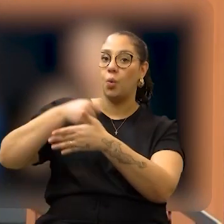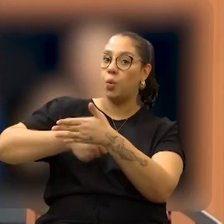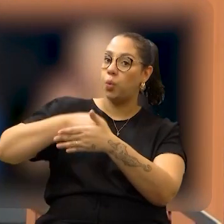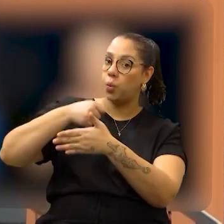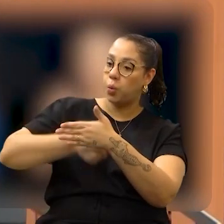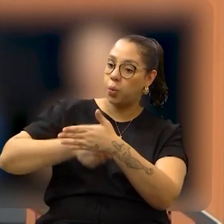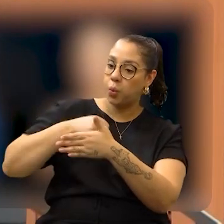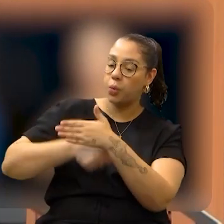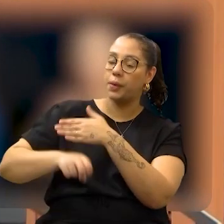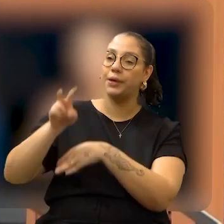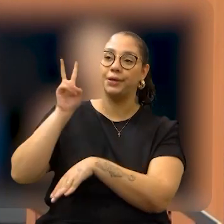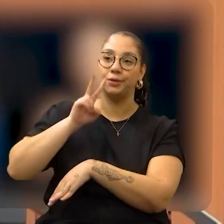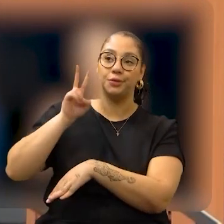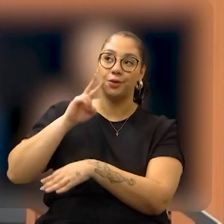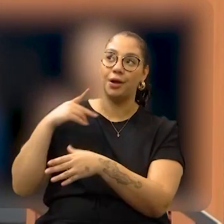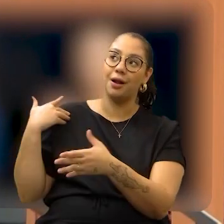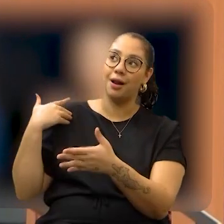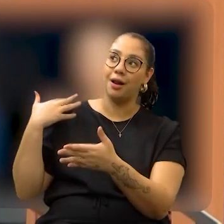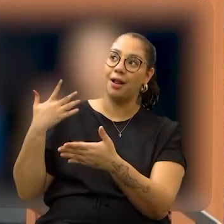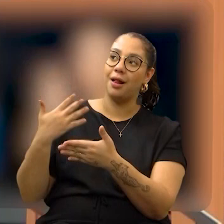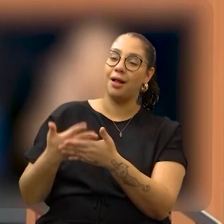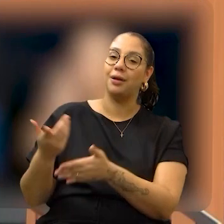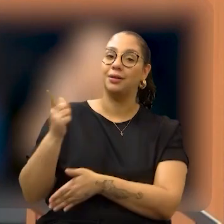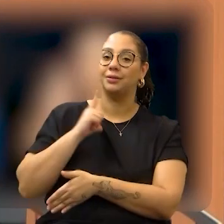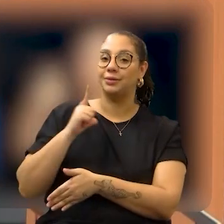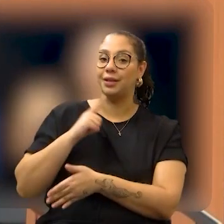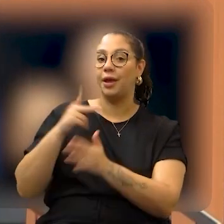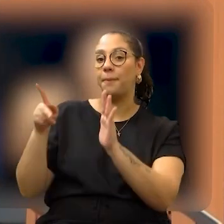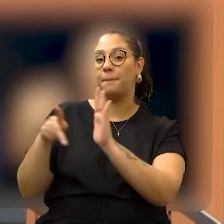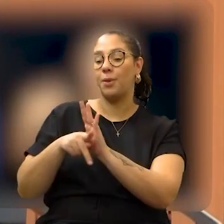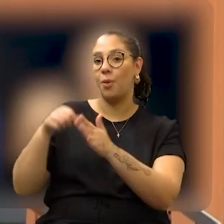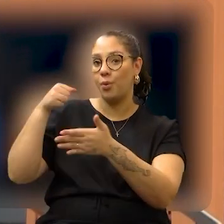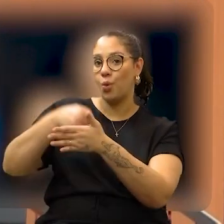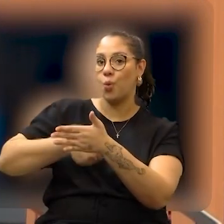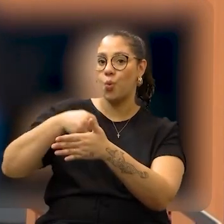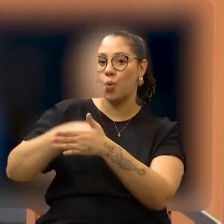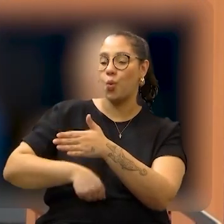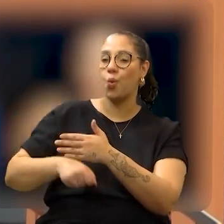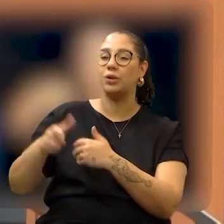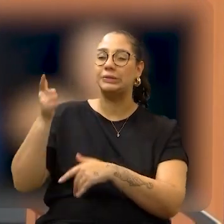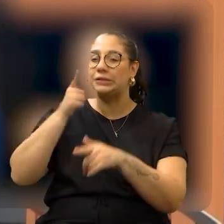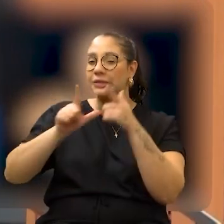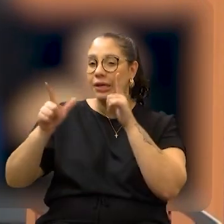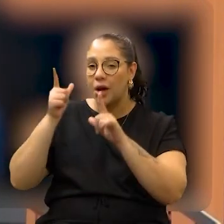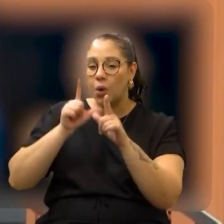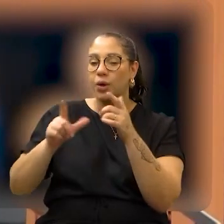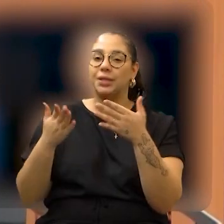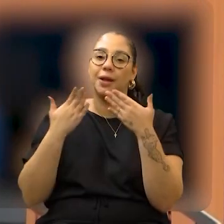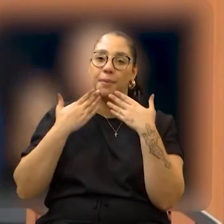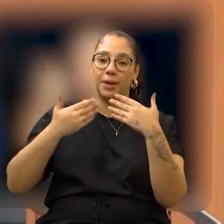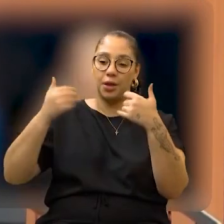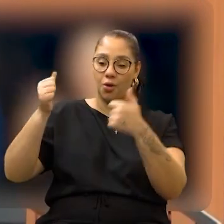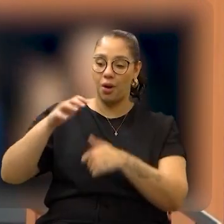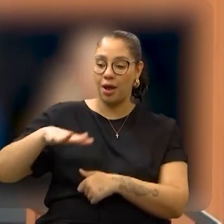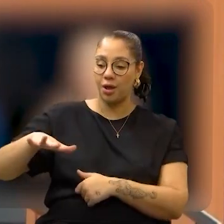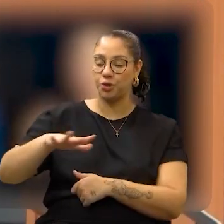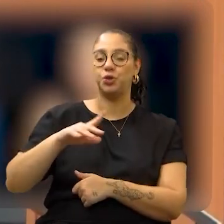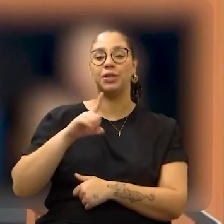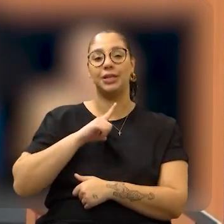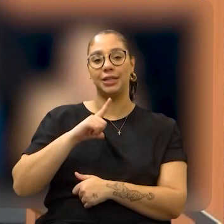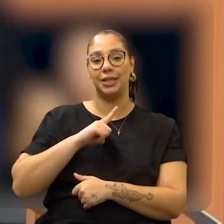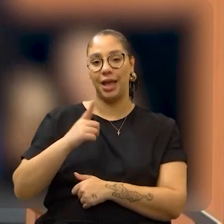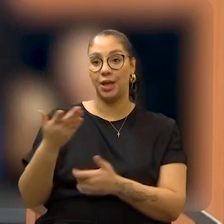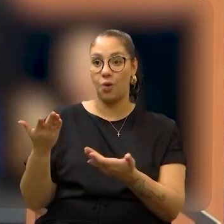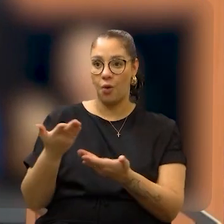muita história, tem muito da sua luta em cada conquista, em cada melhoria que a